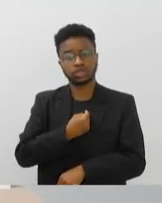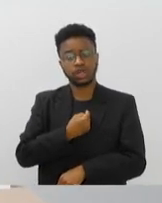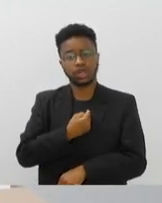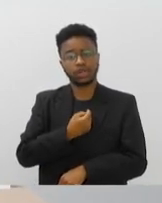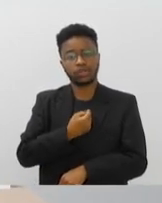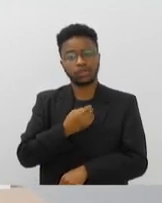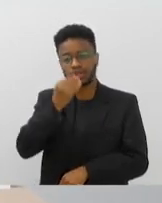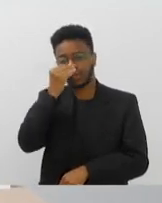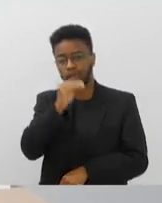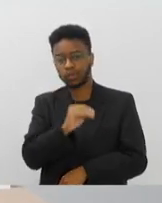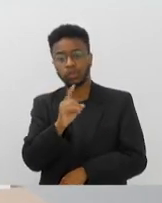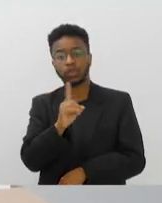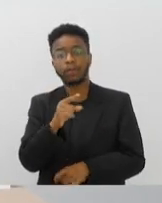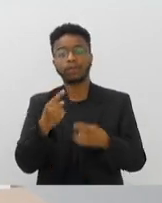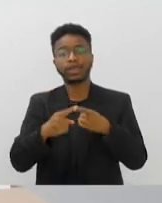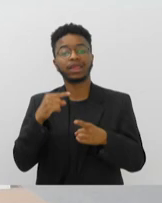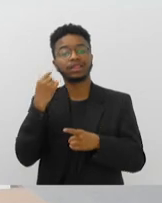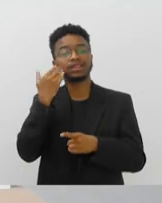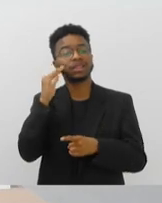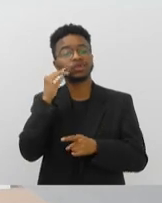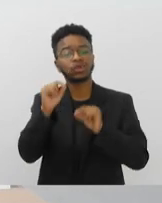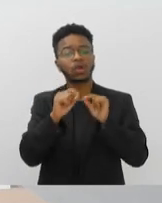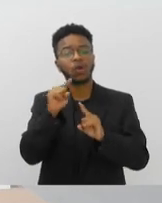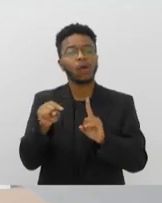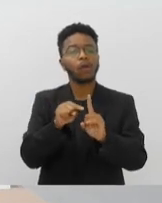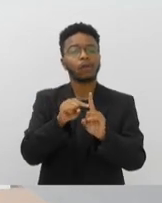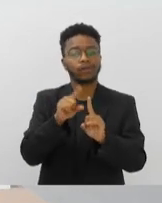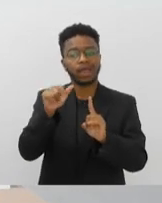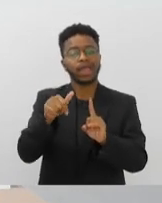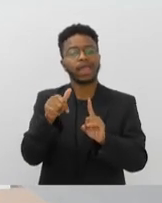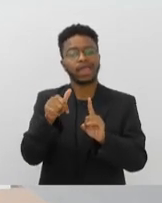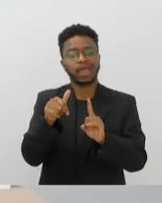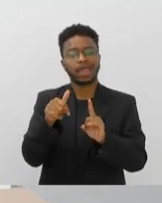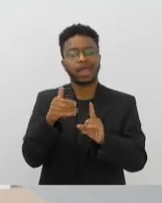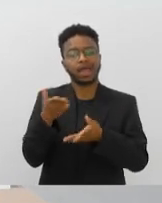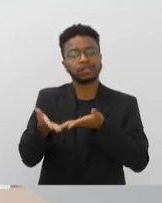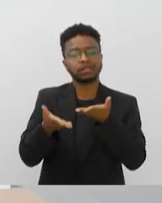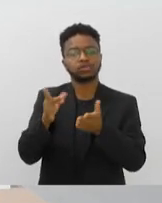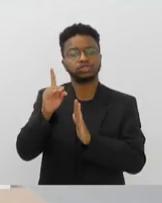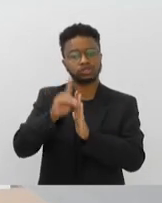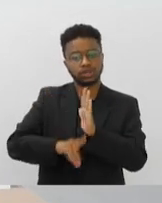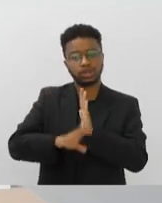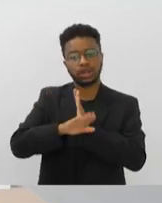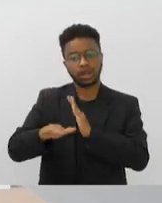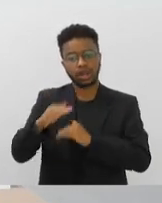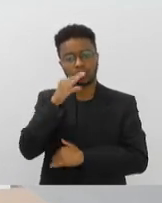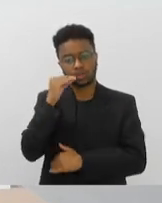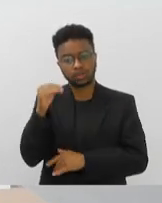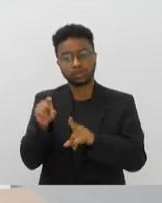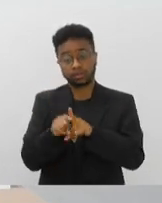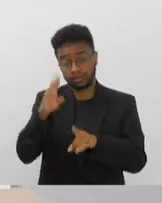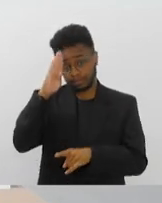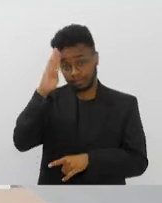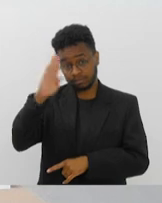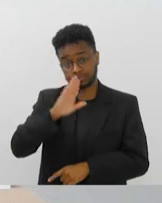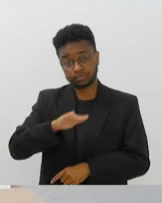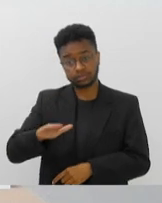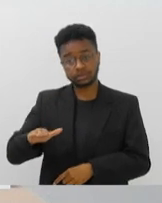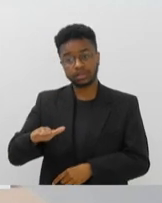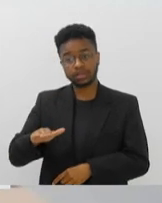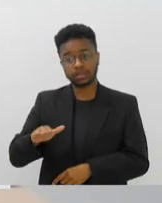entender que o objetivo que a finalidade é atender um direito de criança e adolescente principalmente tratando de